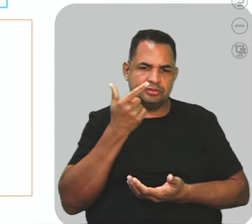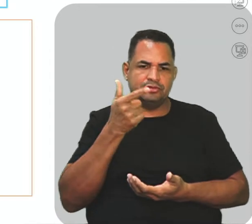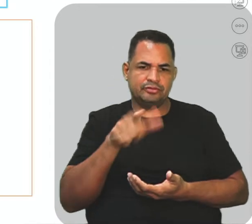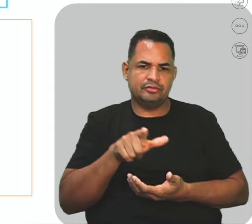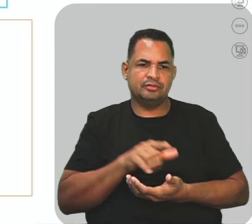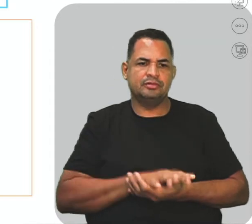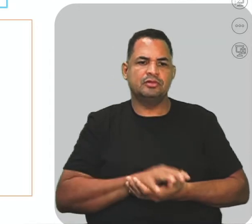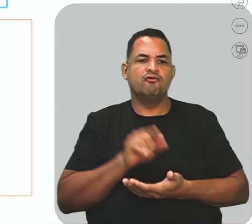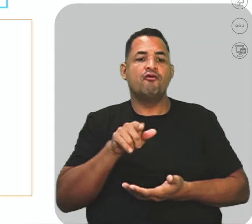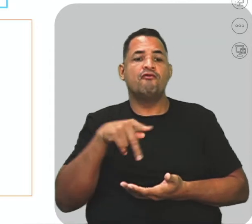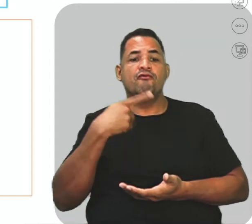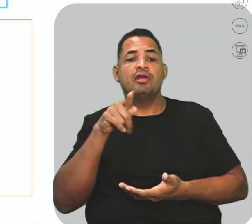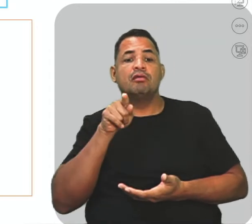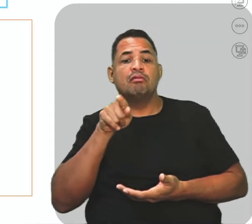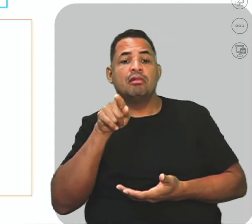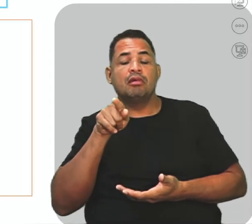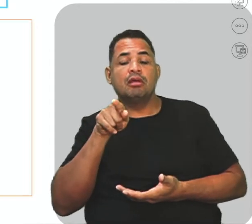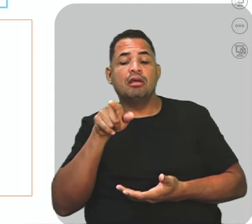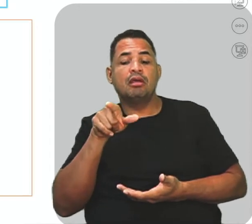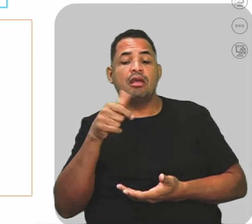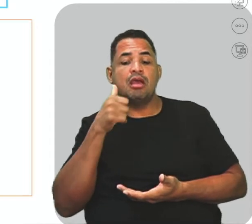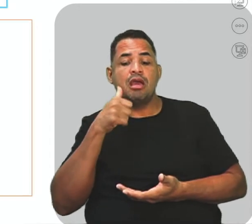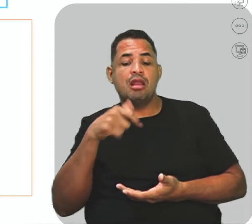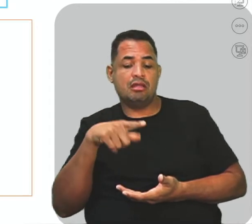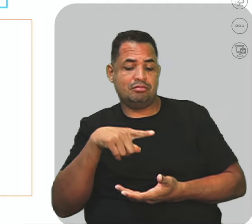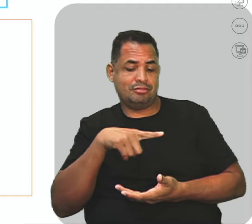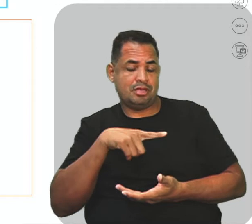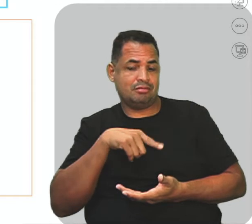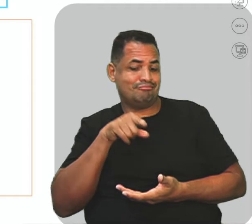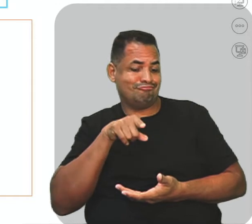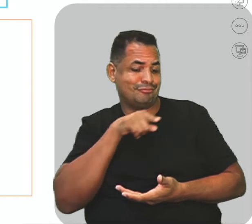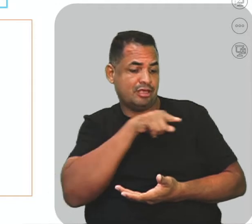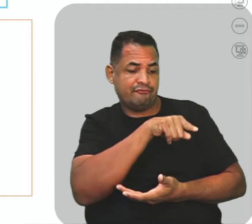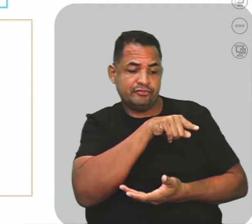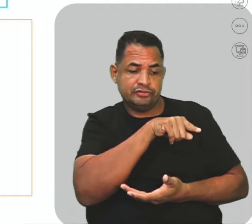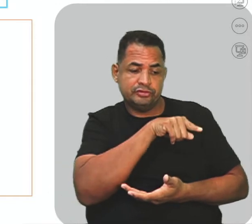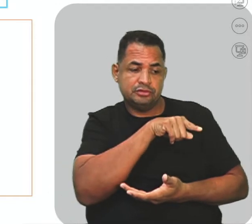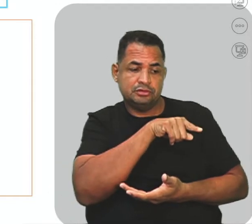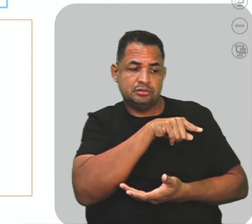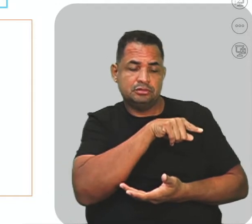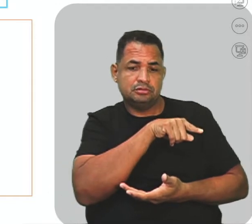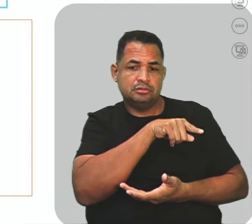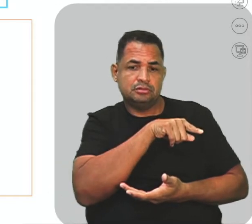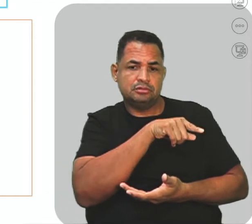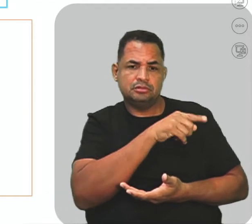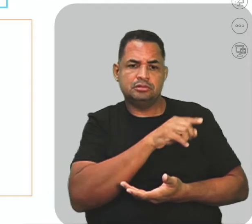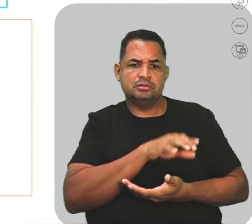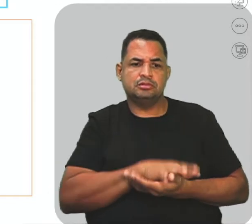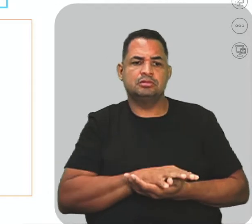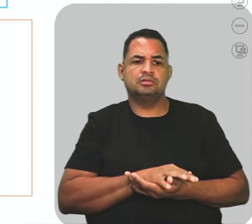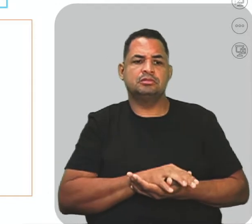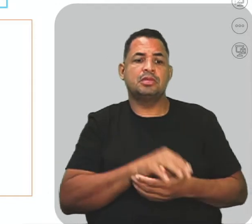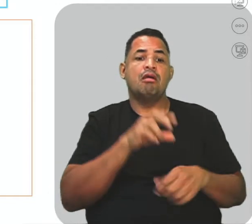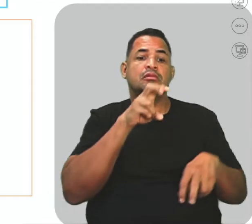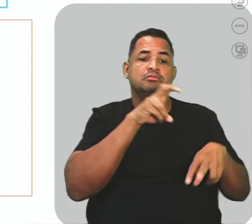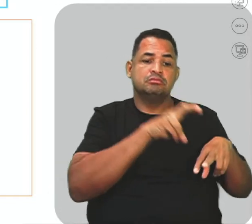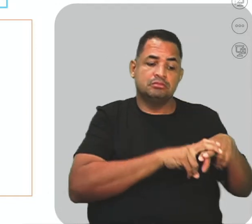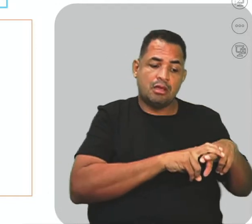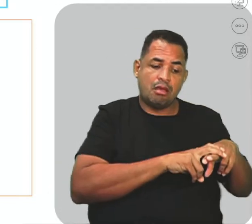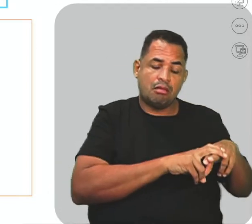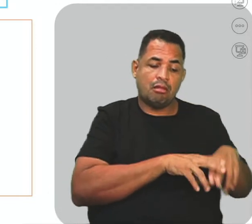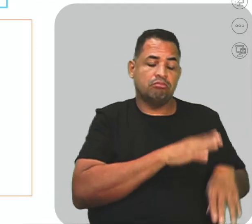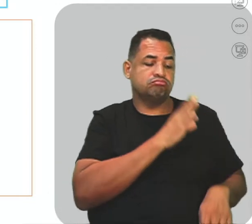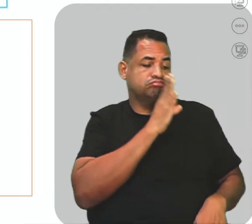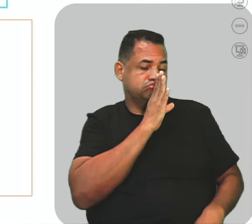novamente. Vou dizer o que é que ela tem que não tem em você. Então, senta e escuta